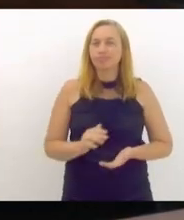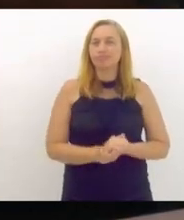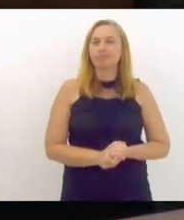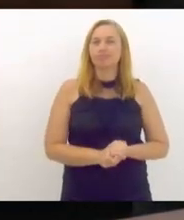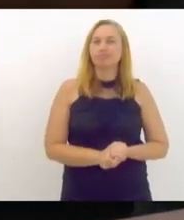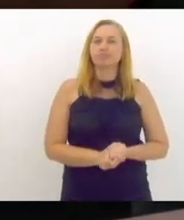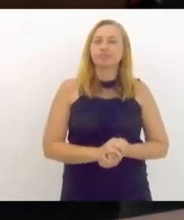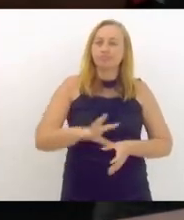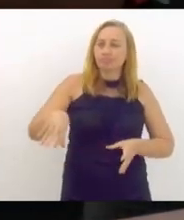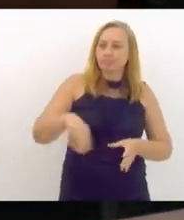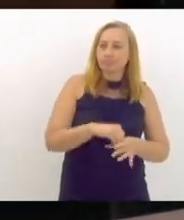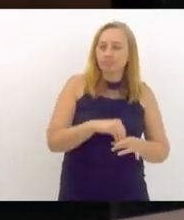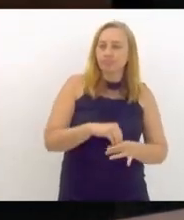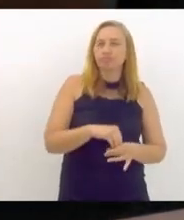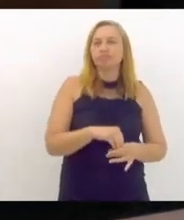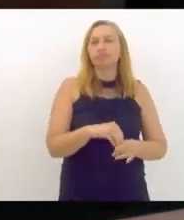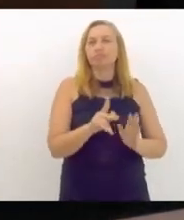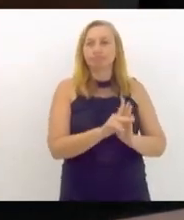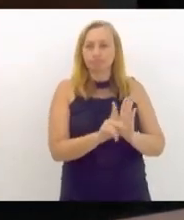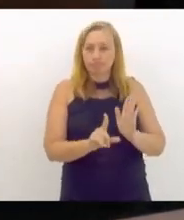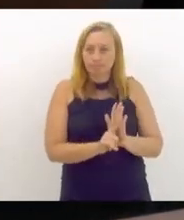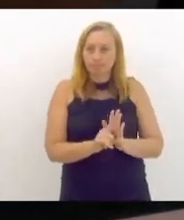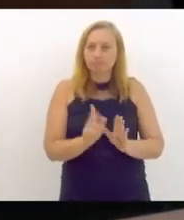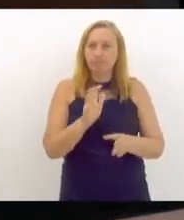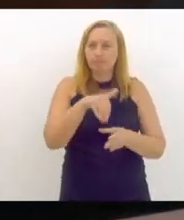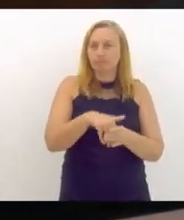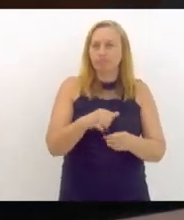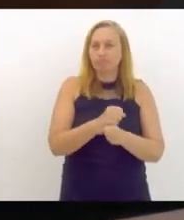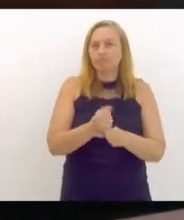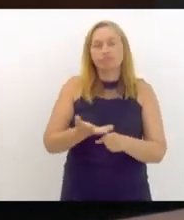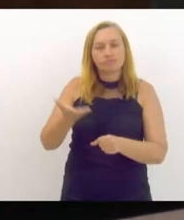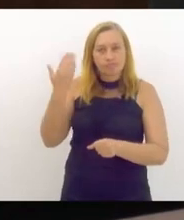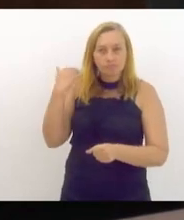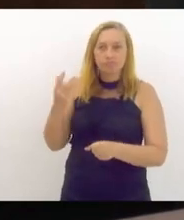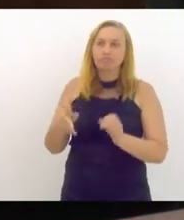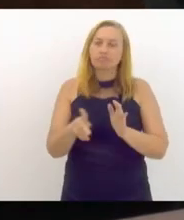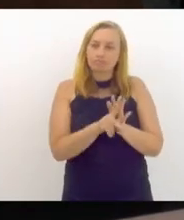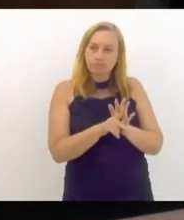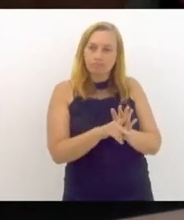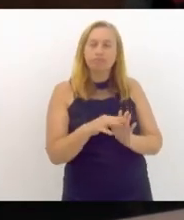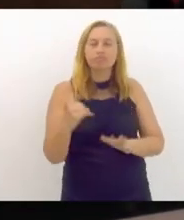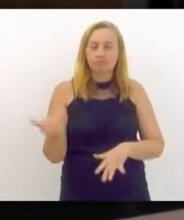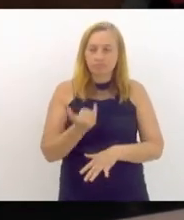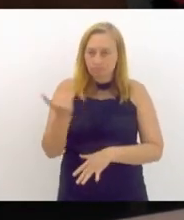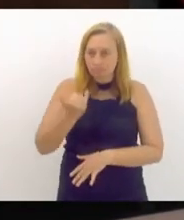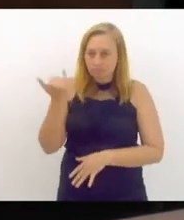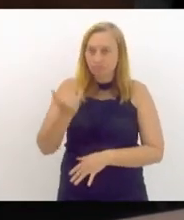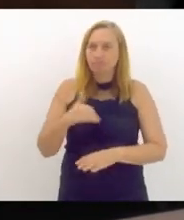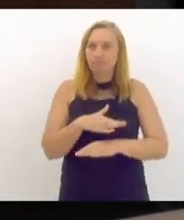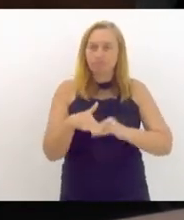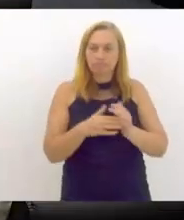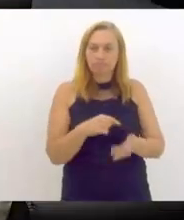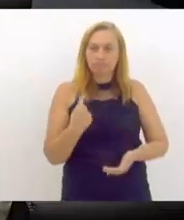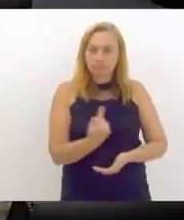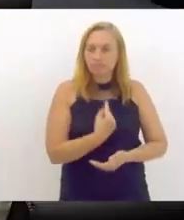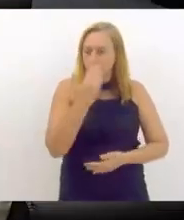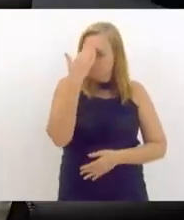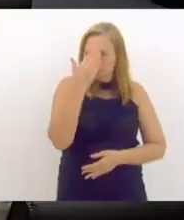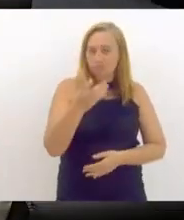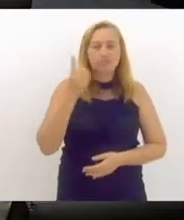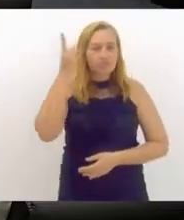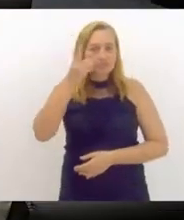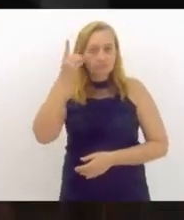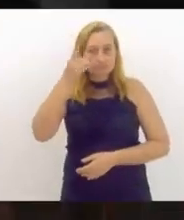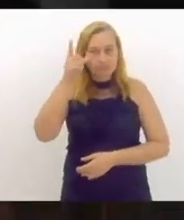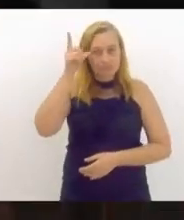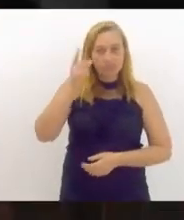a inclusão desse projeto, tendo em vista que nós votamos ano passado e é um projeto de suma importância para todos nós. Obrigado, deputada